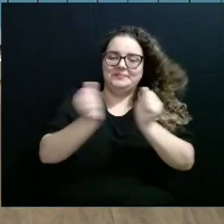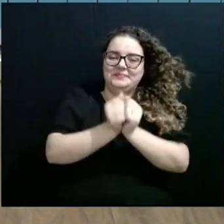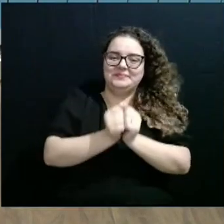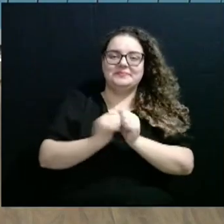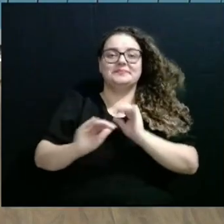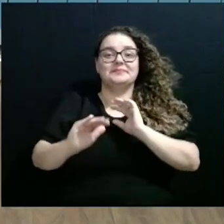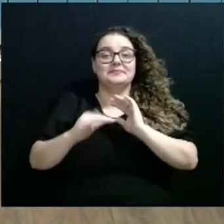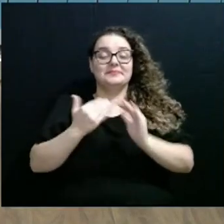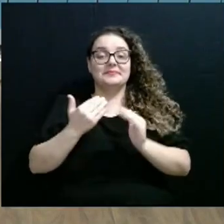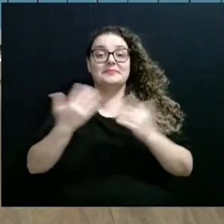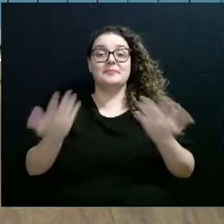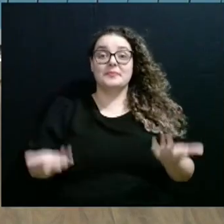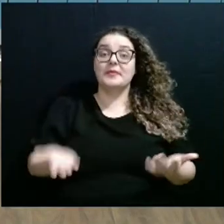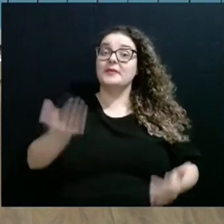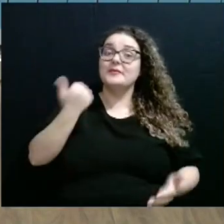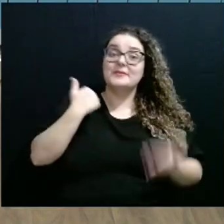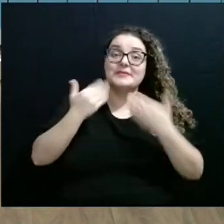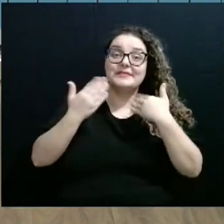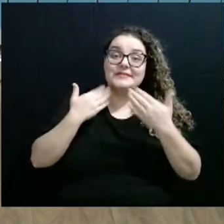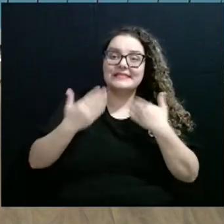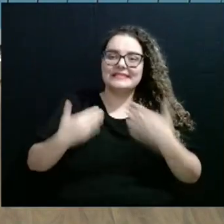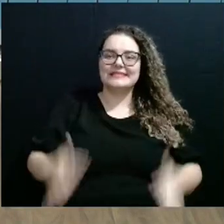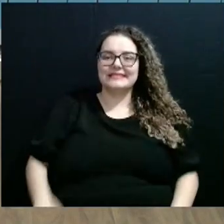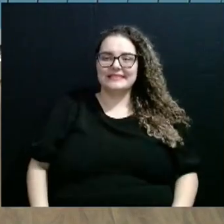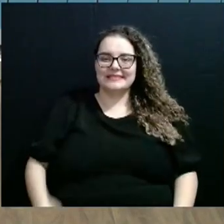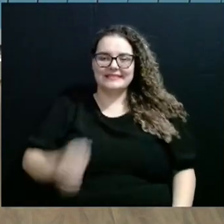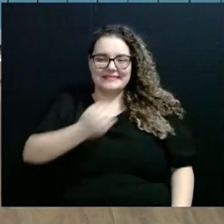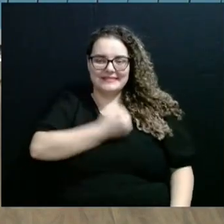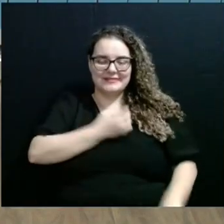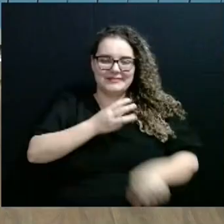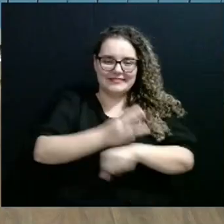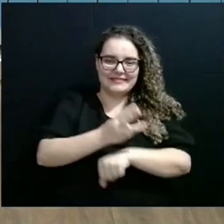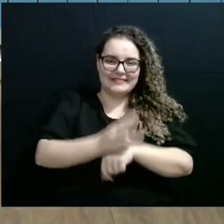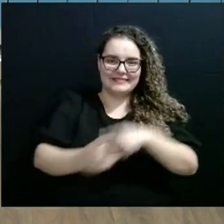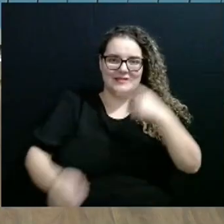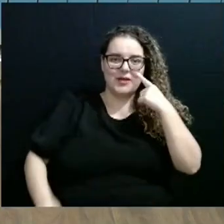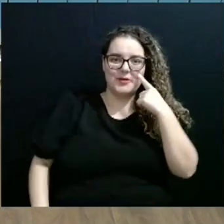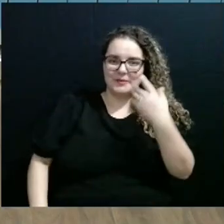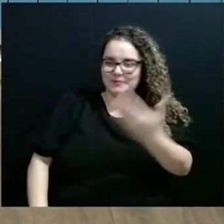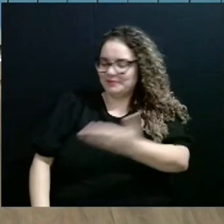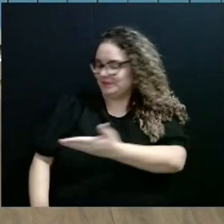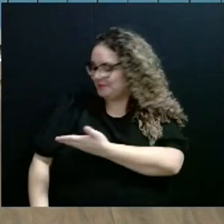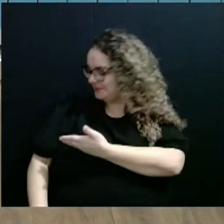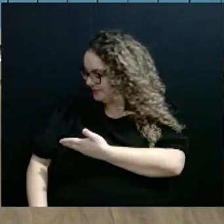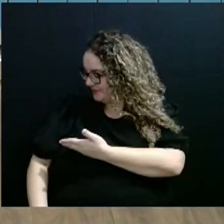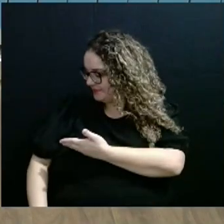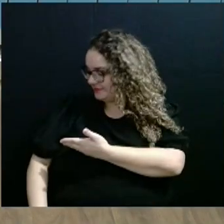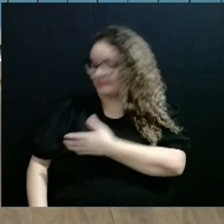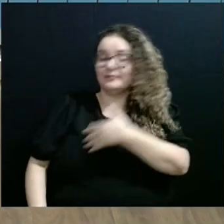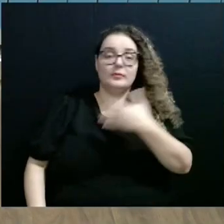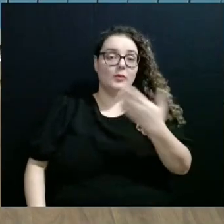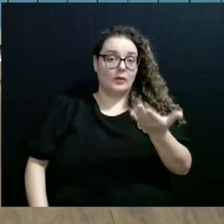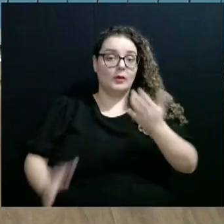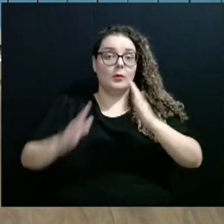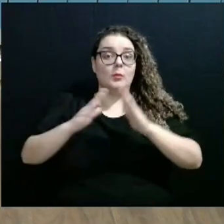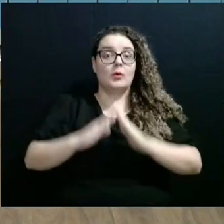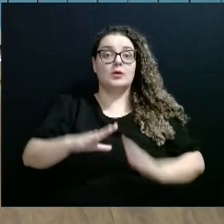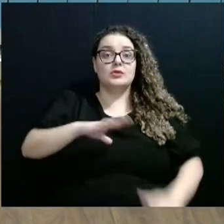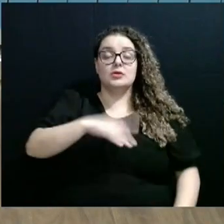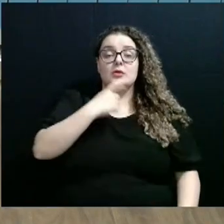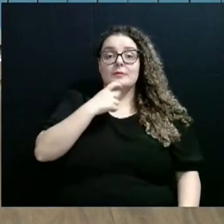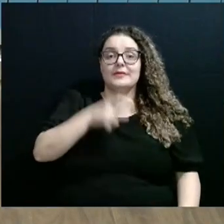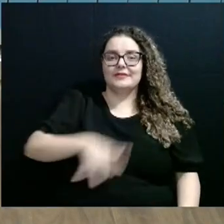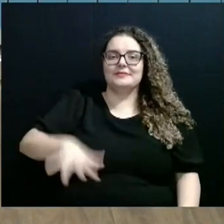mensagem, vamos conversar pelo número do nosso WhatsApp 19 ao nosso DDD. Para você que é de Campinas e região, já sabe,